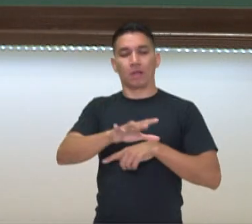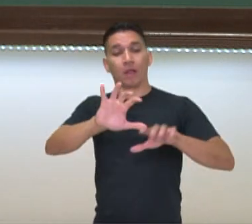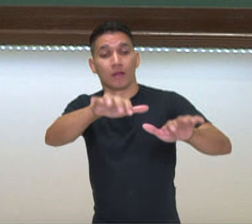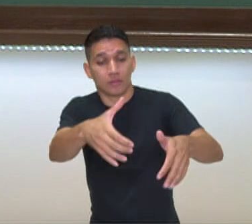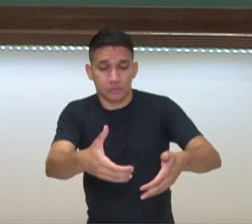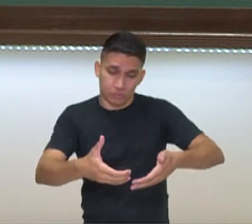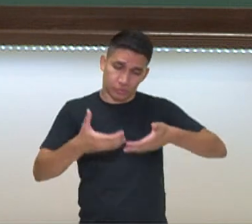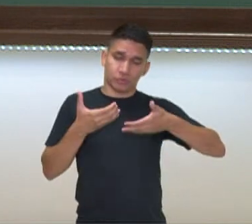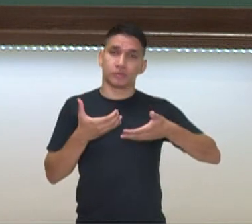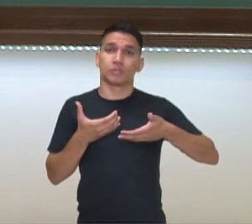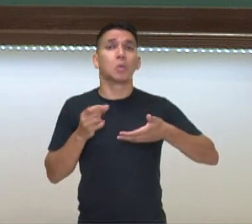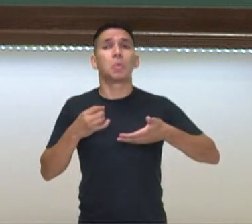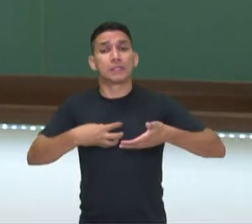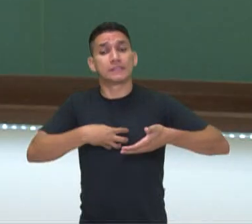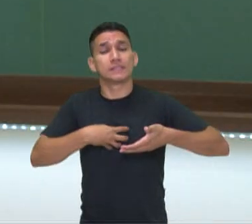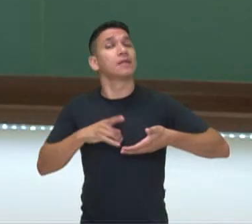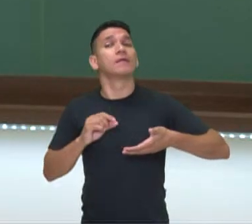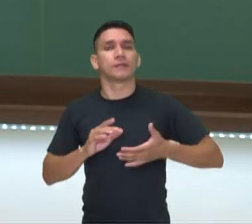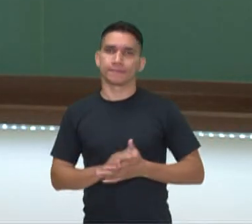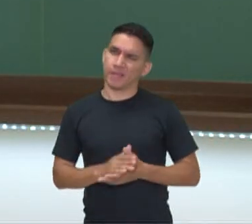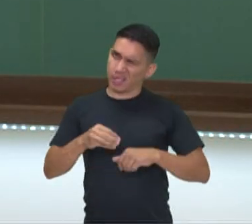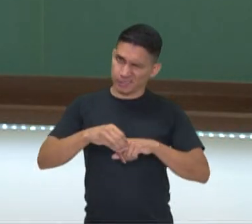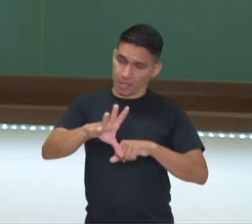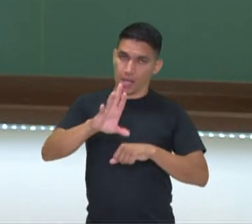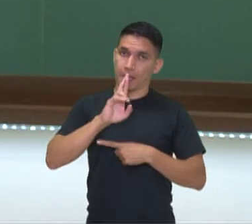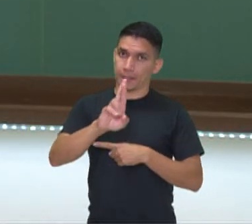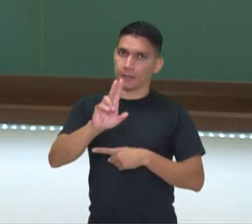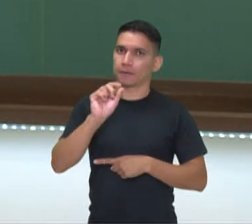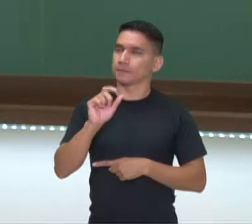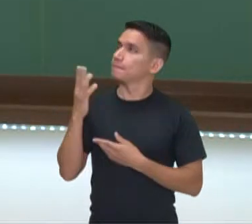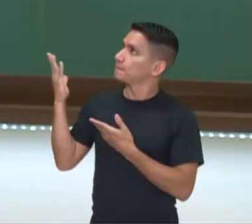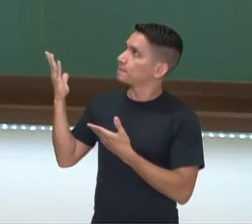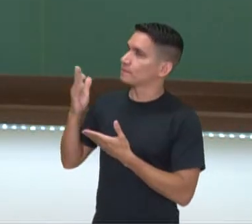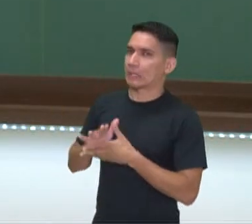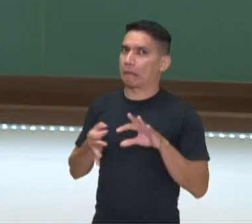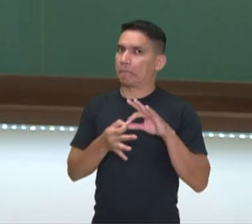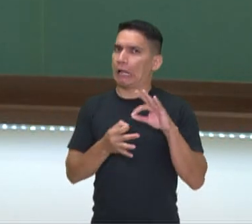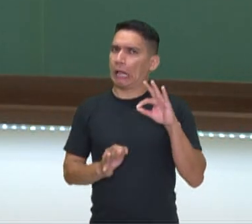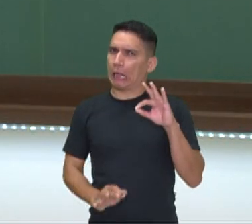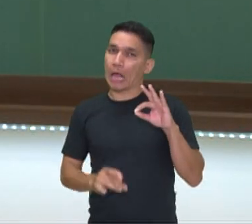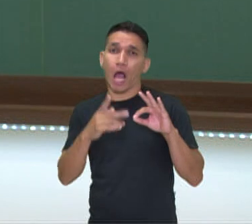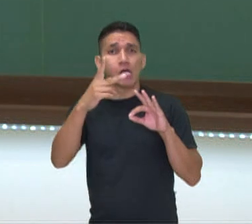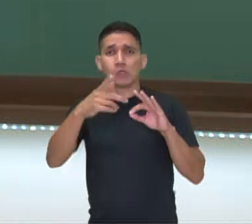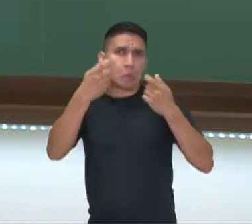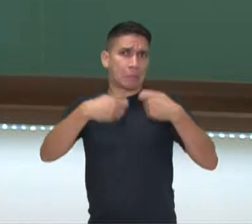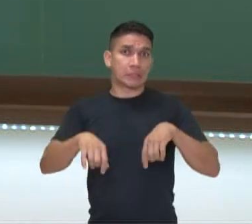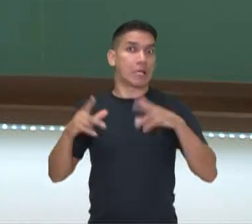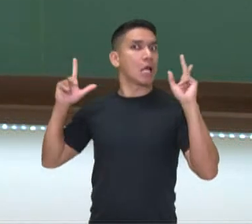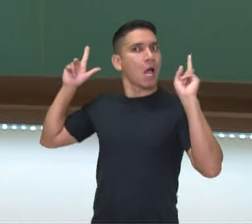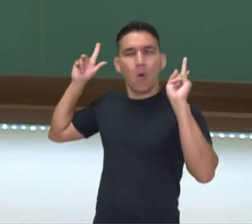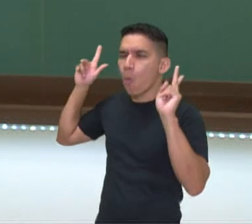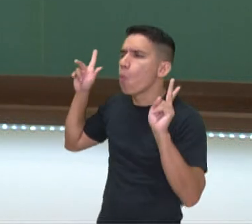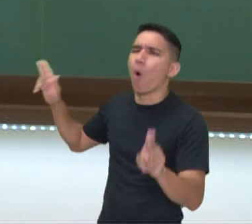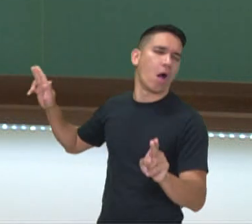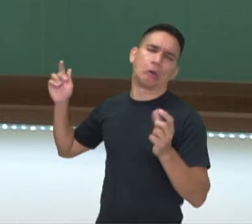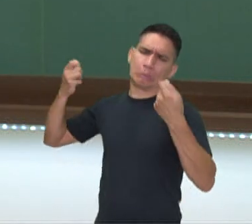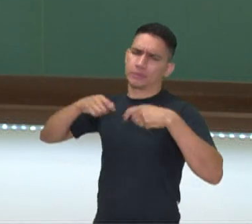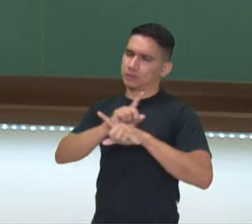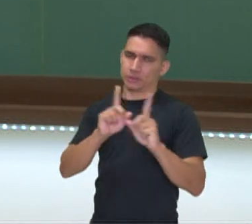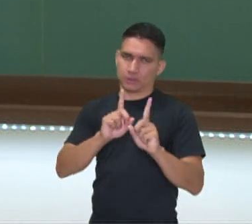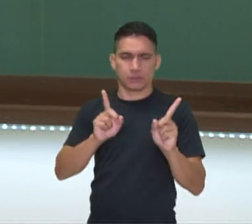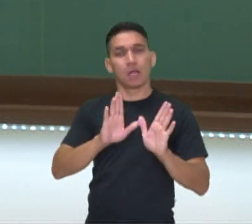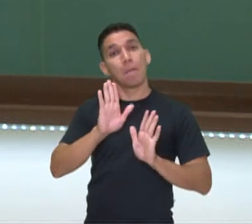da rua? Vamos ver aqui uma sugestão de resposta. Ela está um pouquinho grande, a sua não precisa ser igualzinha a resposta da